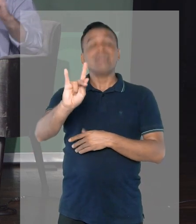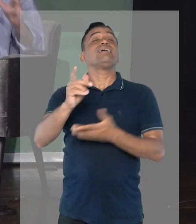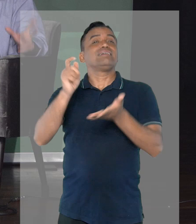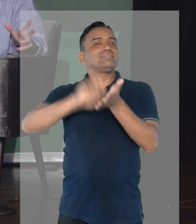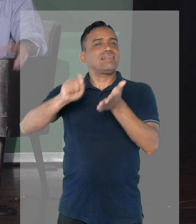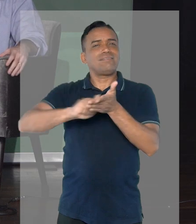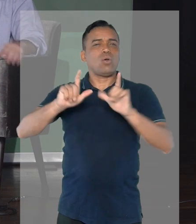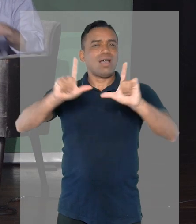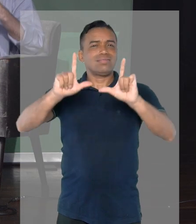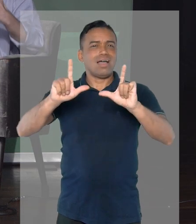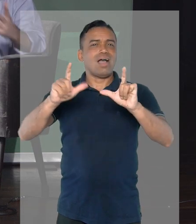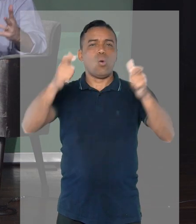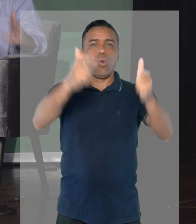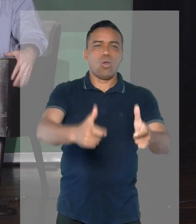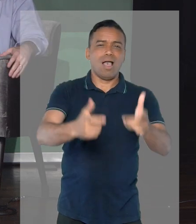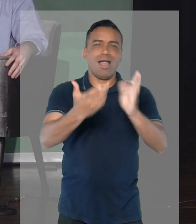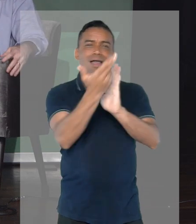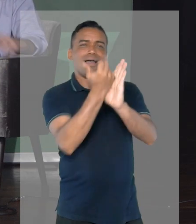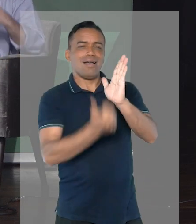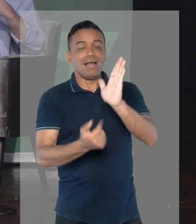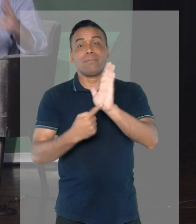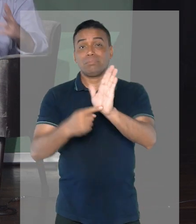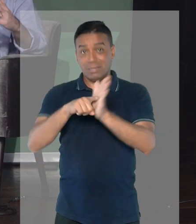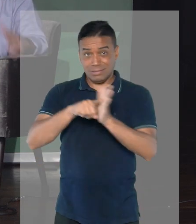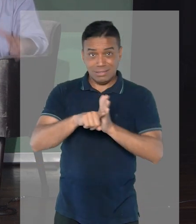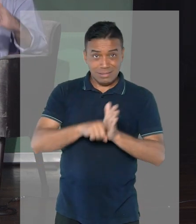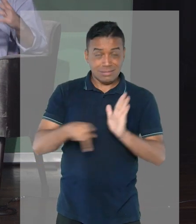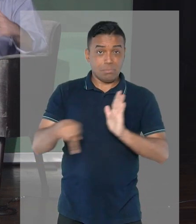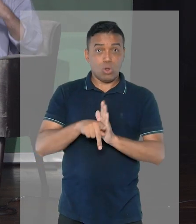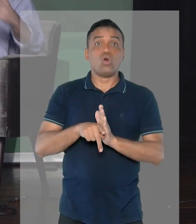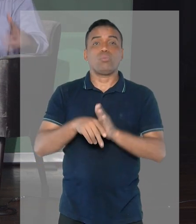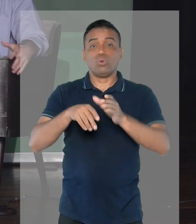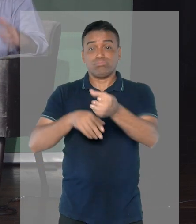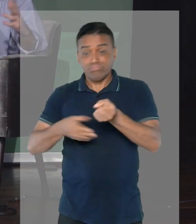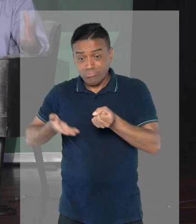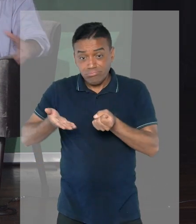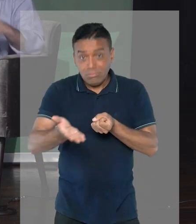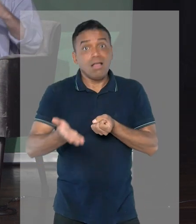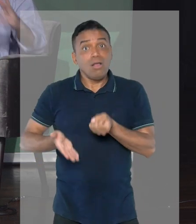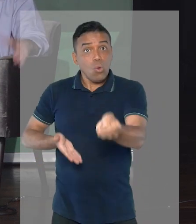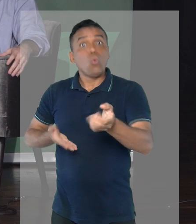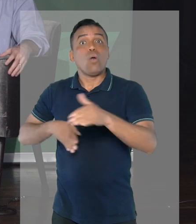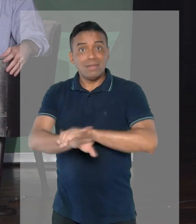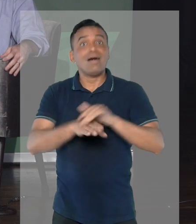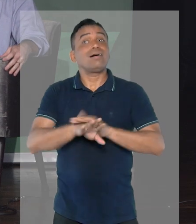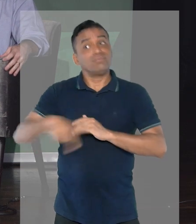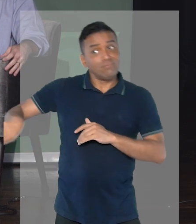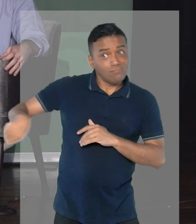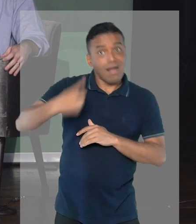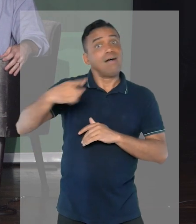para ser levantada nesse campo, para quem está fazendo pesquisa em Leminski. Essas pesquisas em arquivo estão aí para serem feitas.